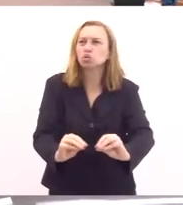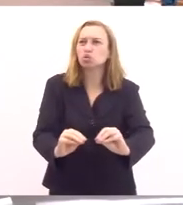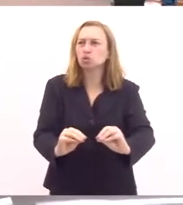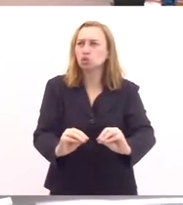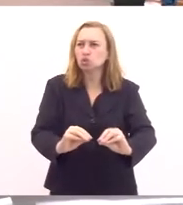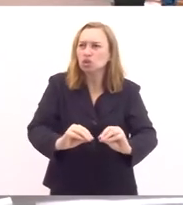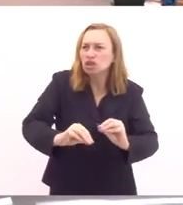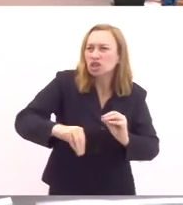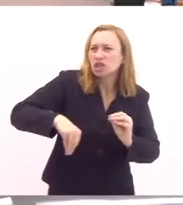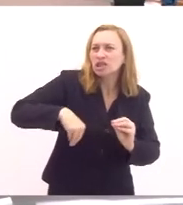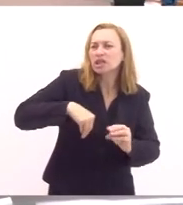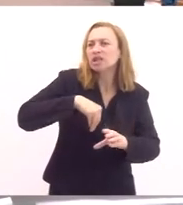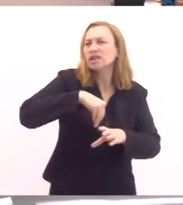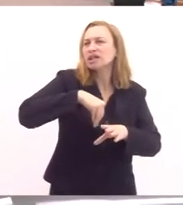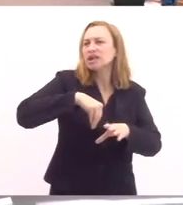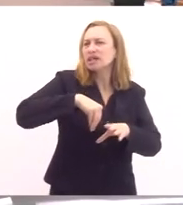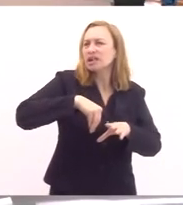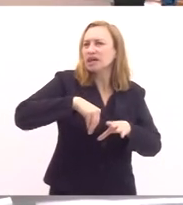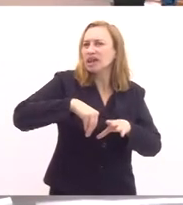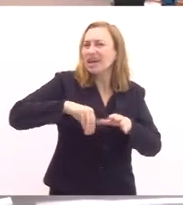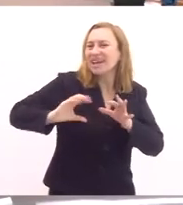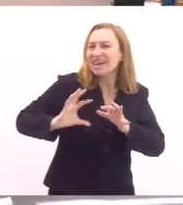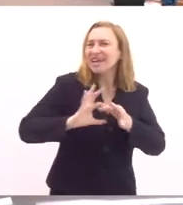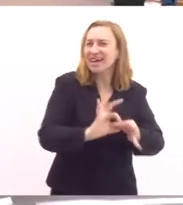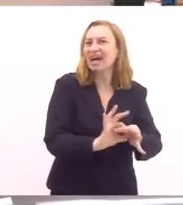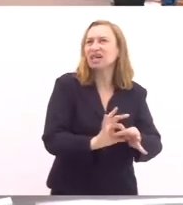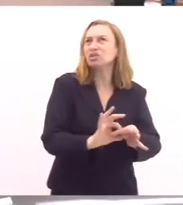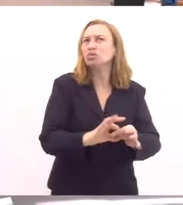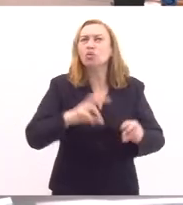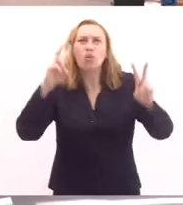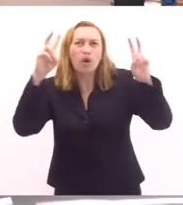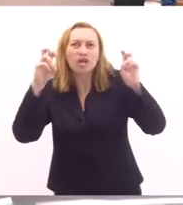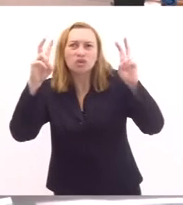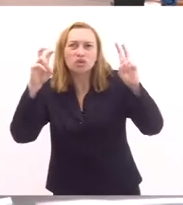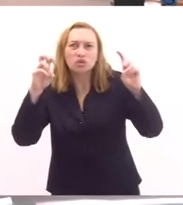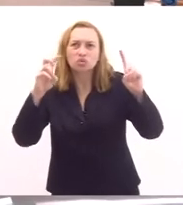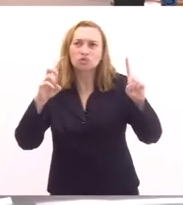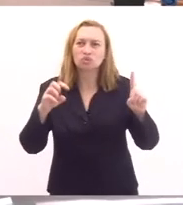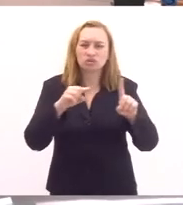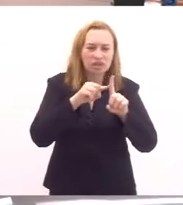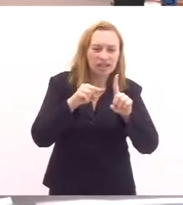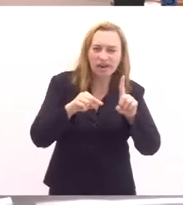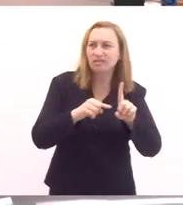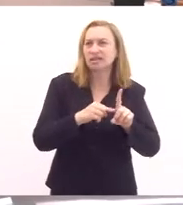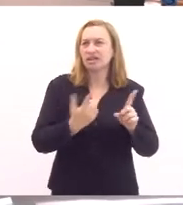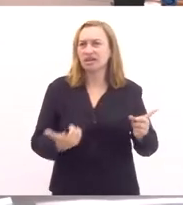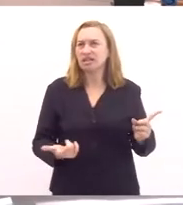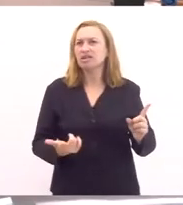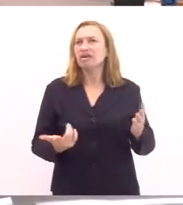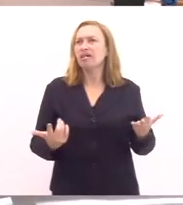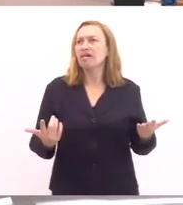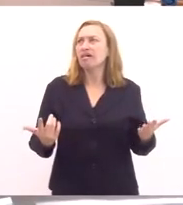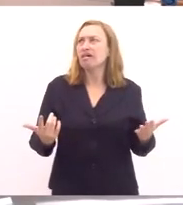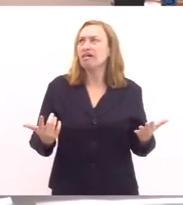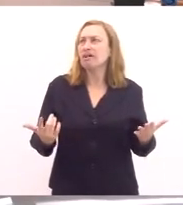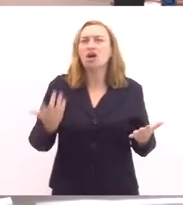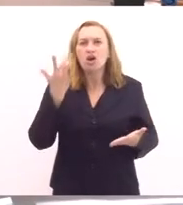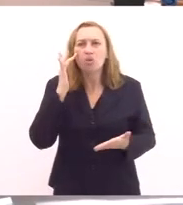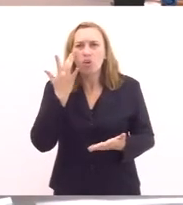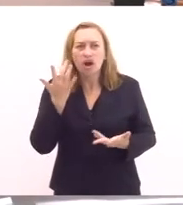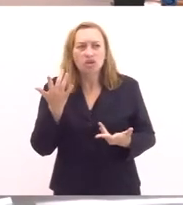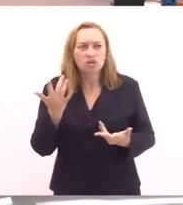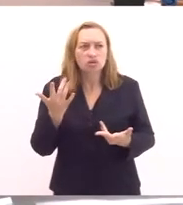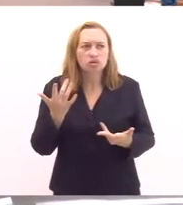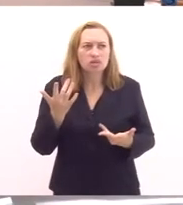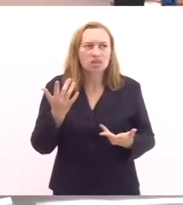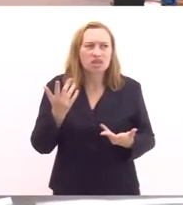envolve a a questão materna né então é mais